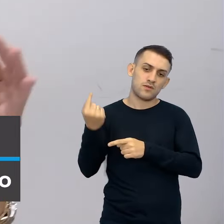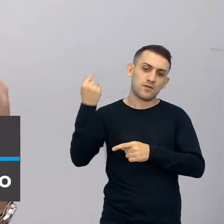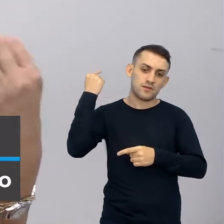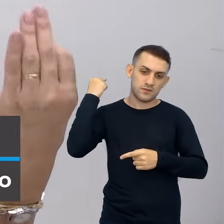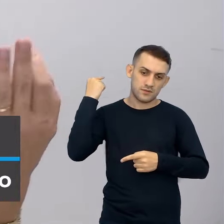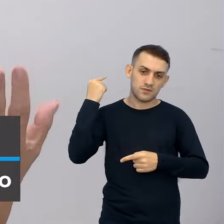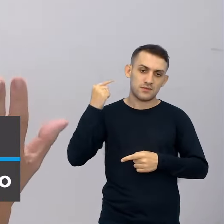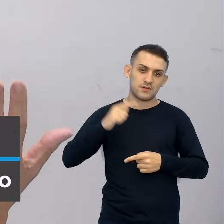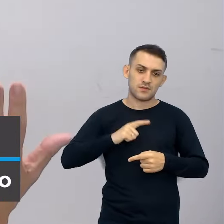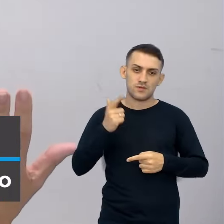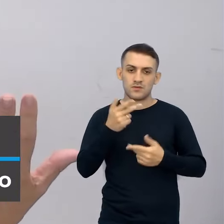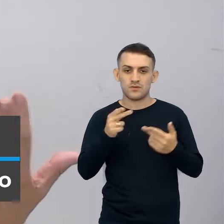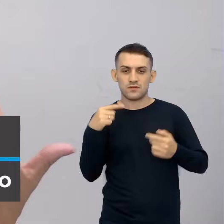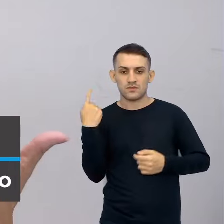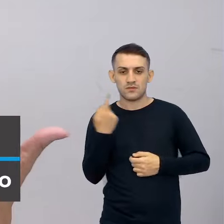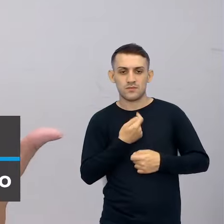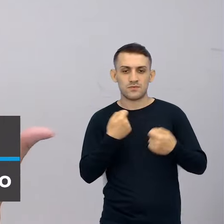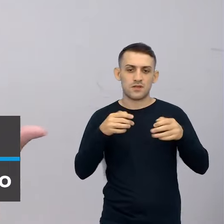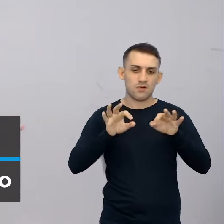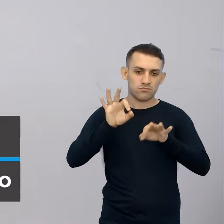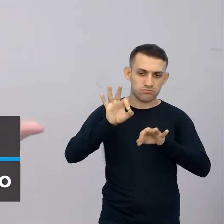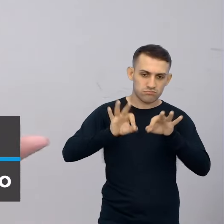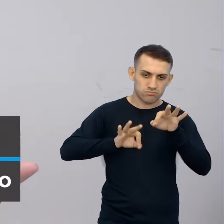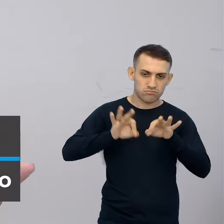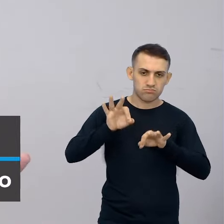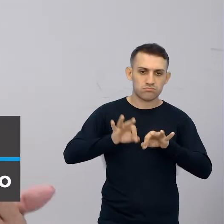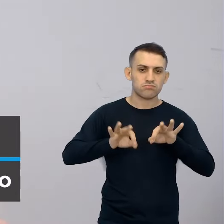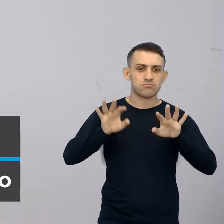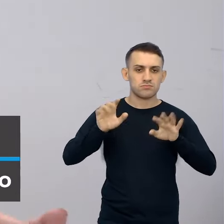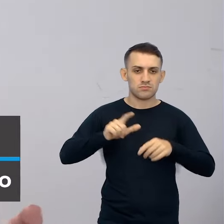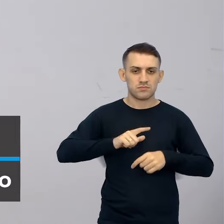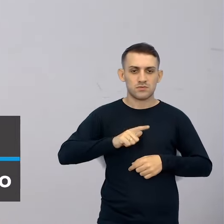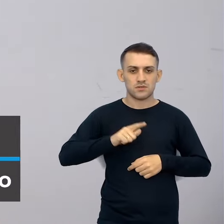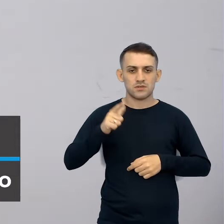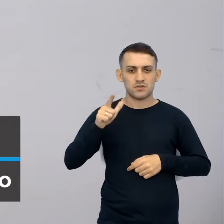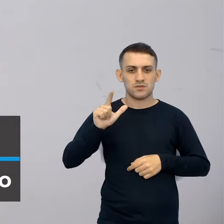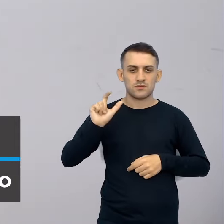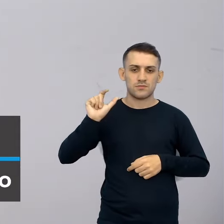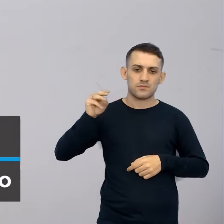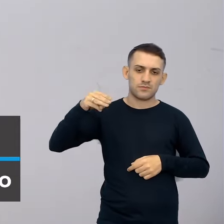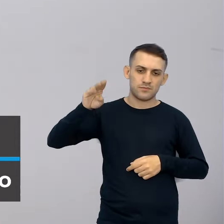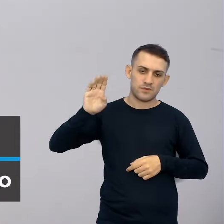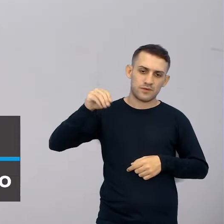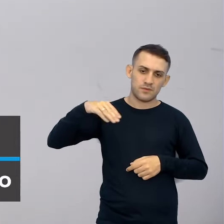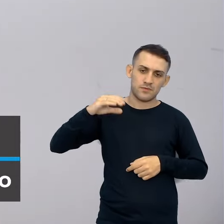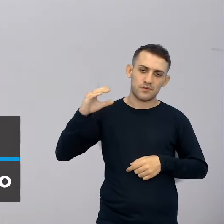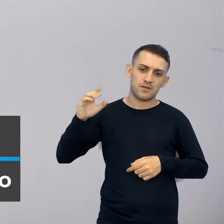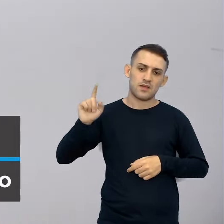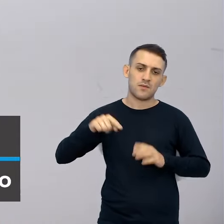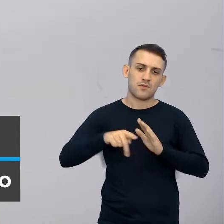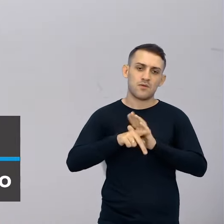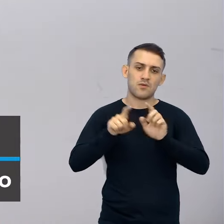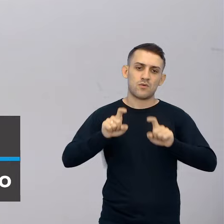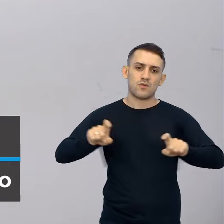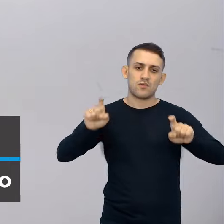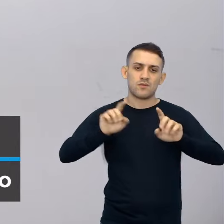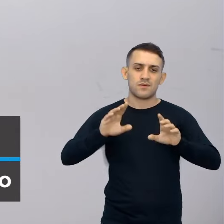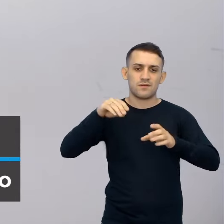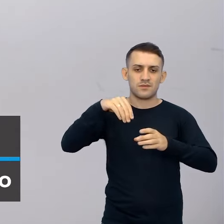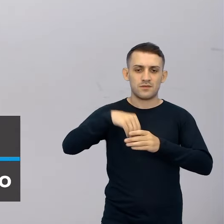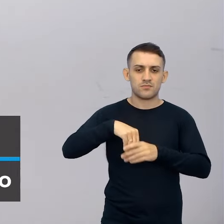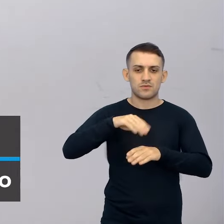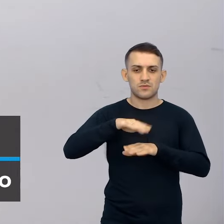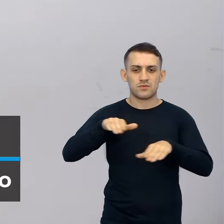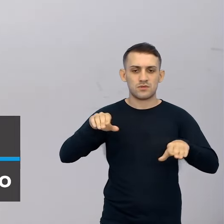uma coisa ou outra a gente vai precisar ajustar. Mas aí a BNCC, ele traz, eles chamam de computação, mas desde a educação